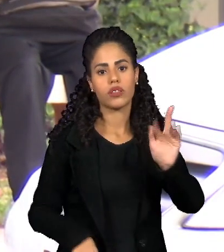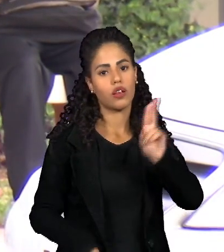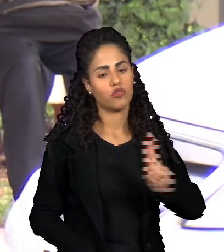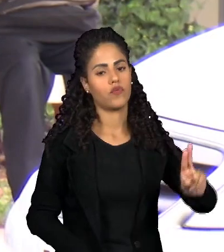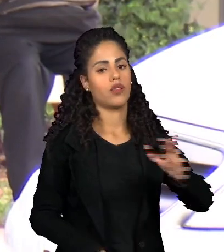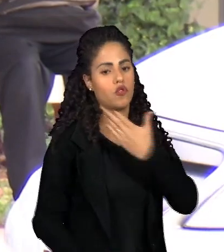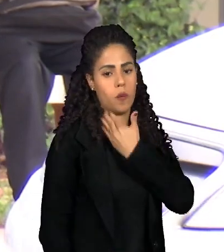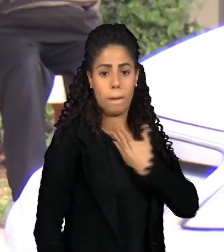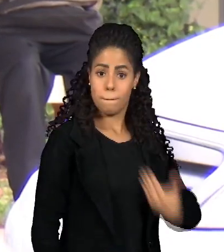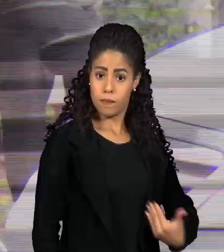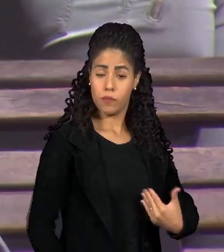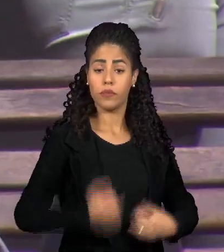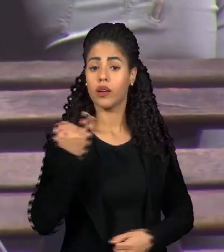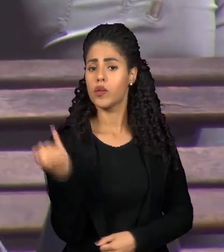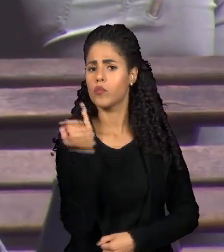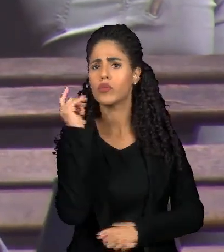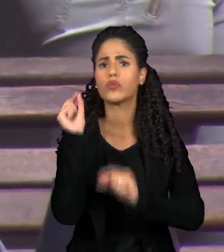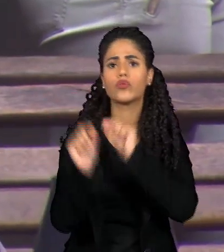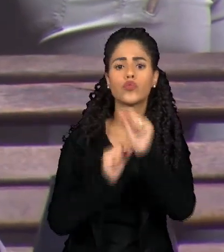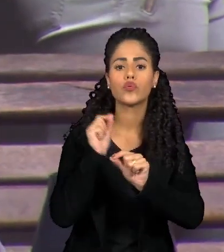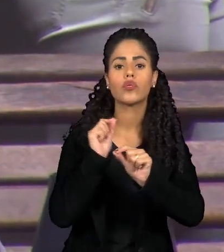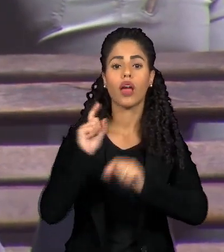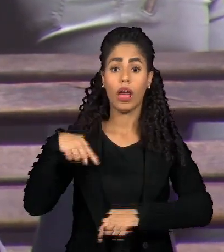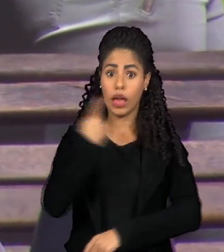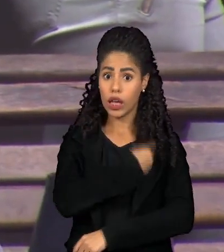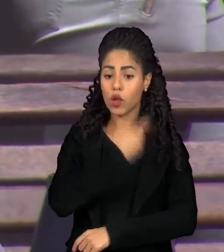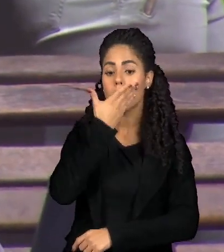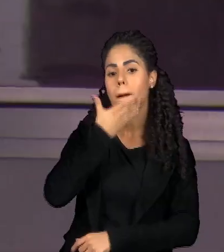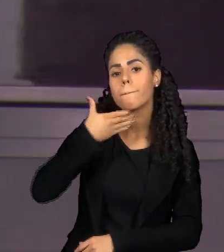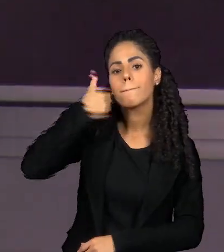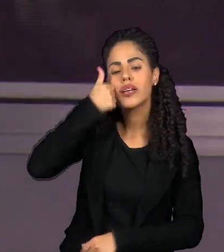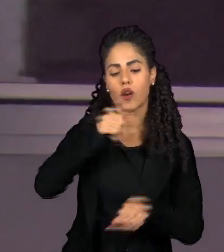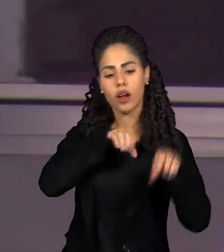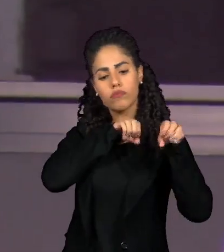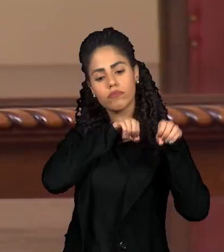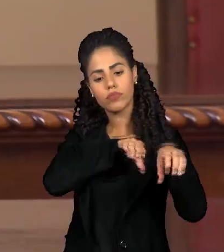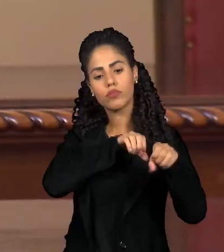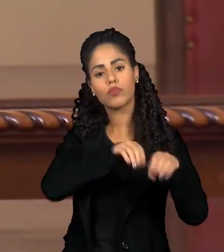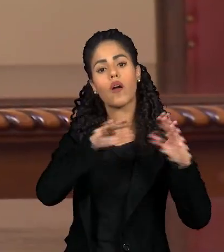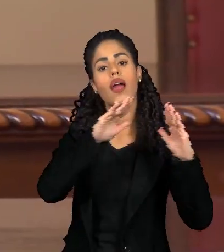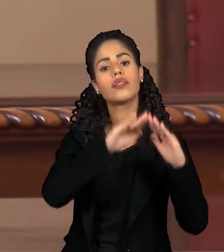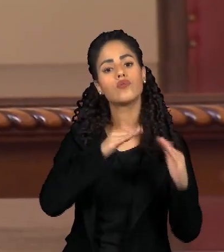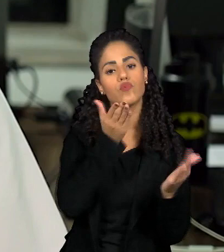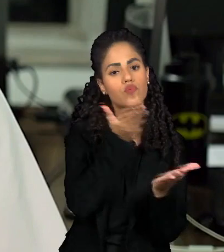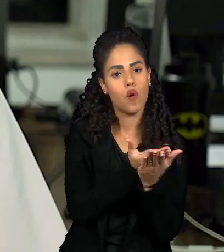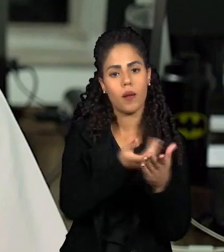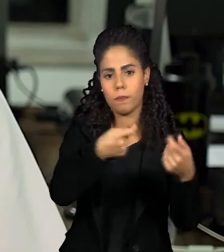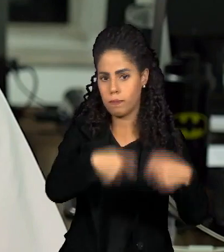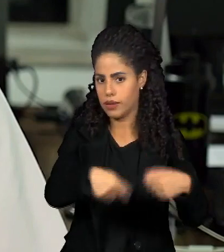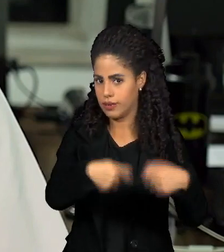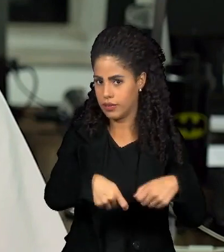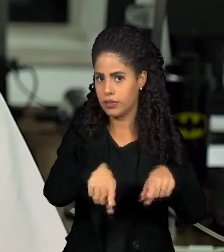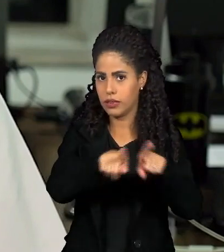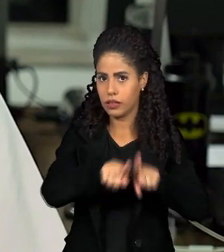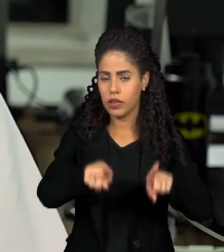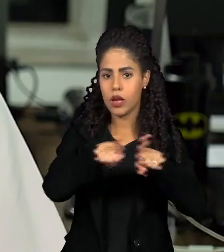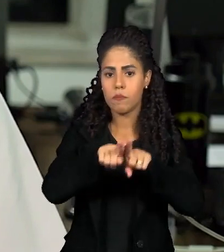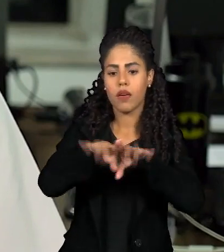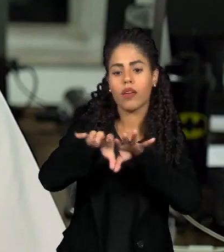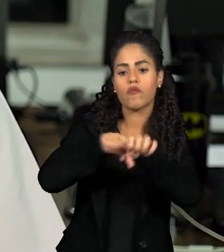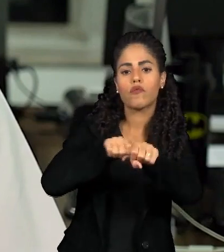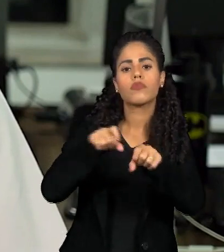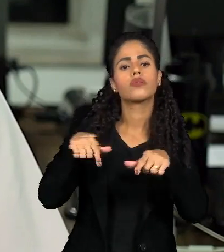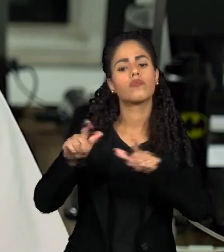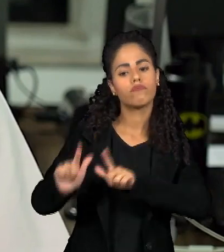é importantíssimo que a gente melhore o ensino nas escolas públicas. Uma ação que tem